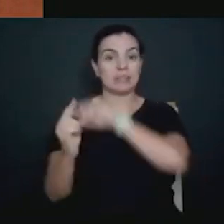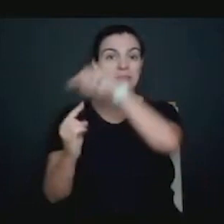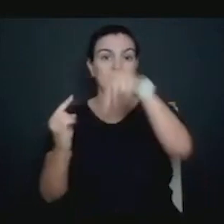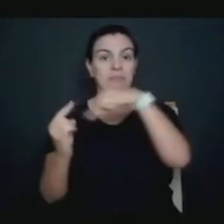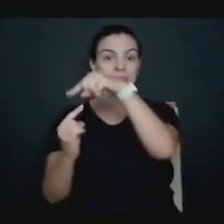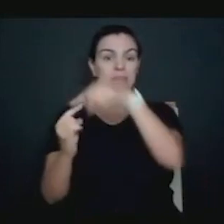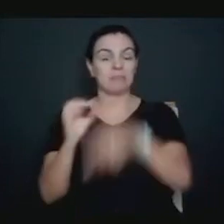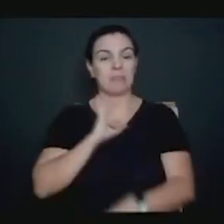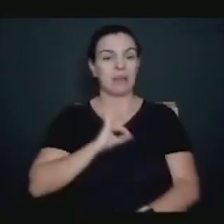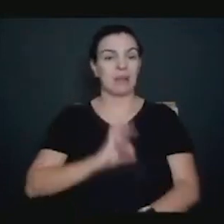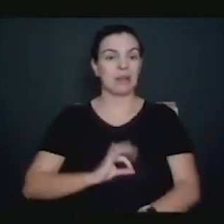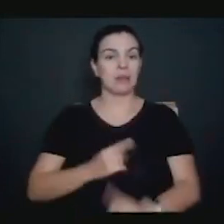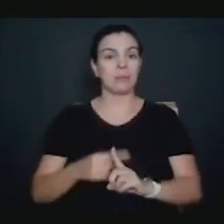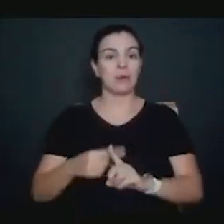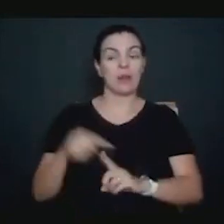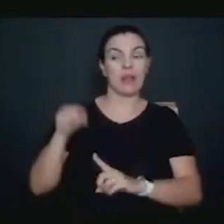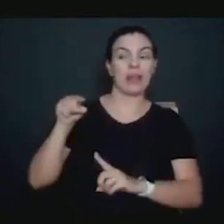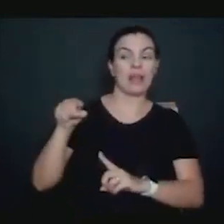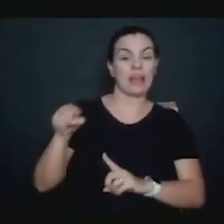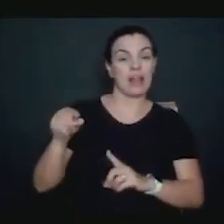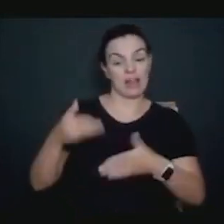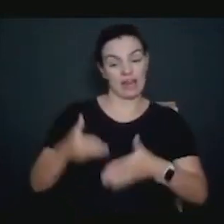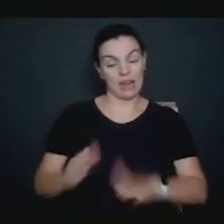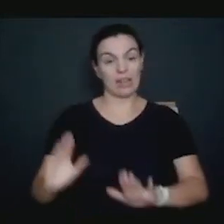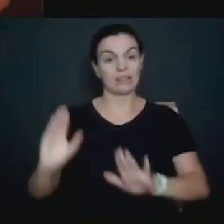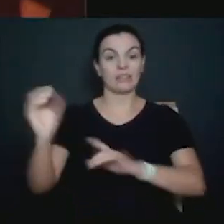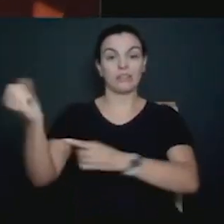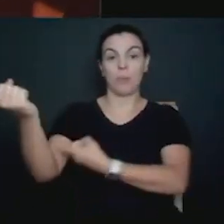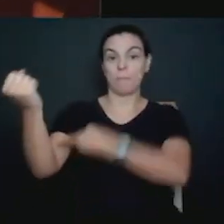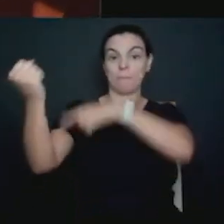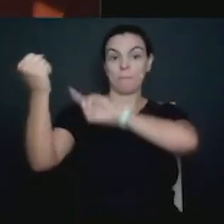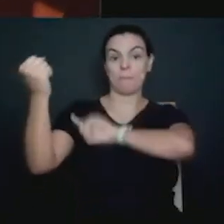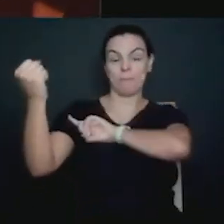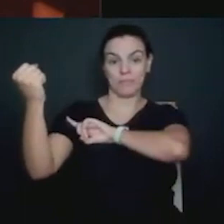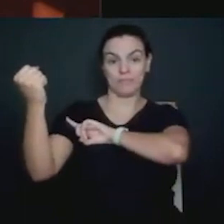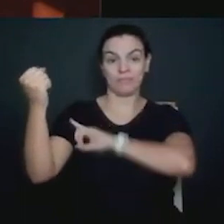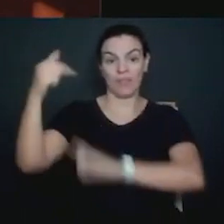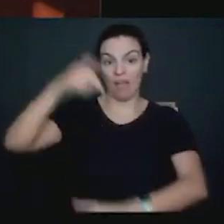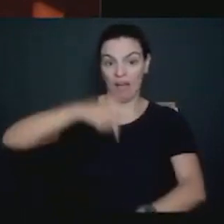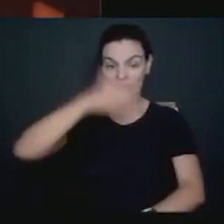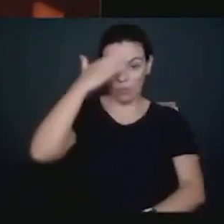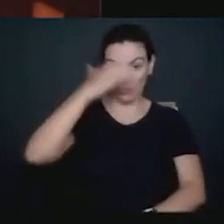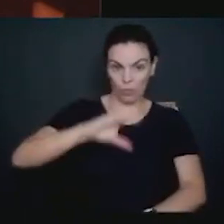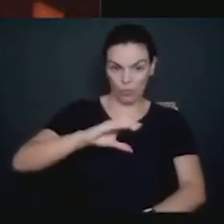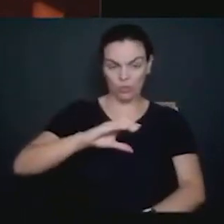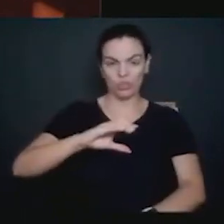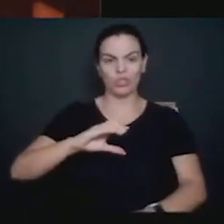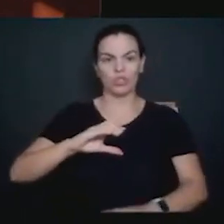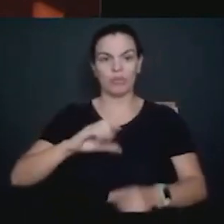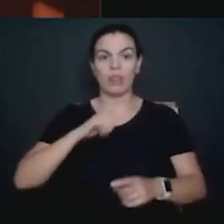polonesa haja visto que a nossa cidade é uma das maiores colônias polonesas do